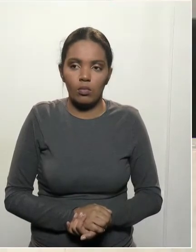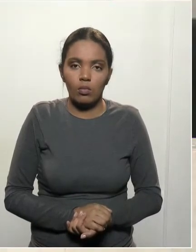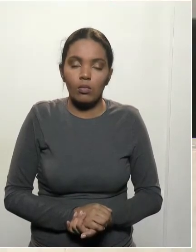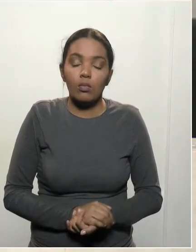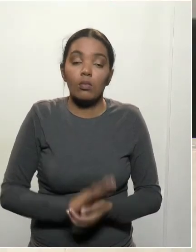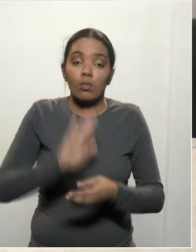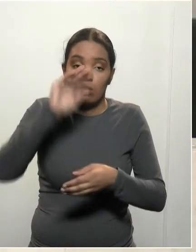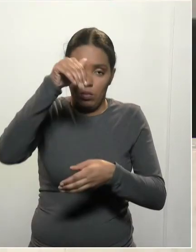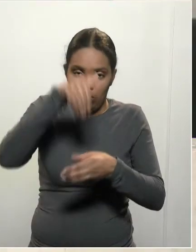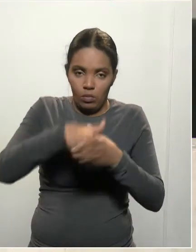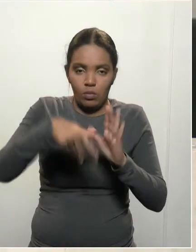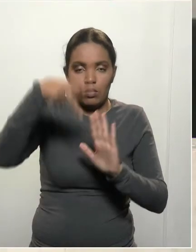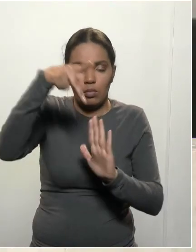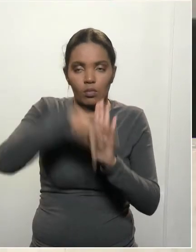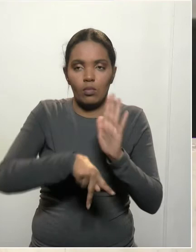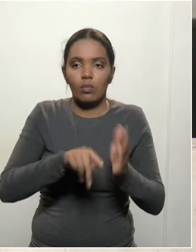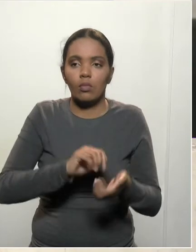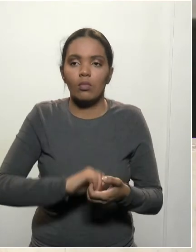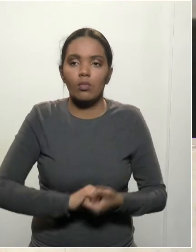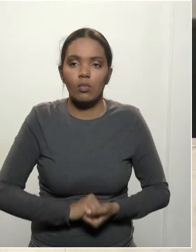votação, projetos.